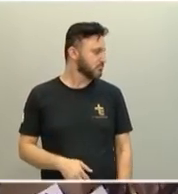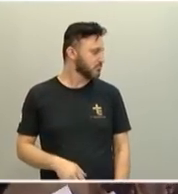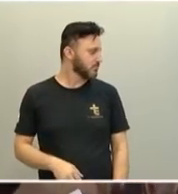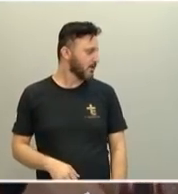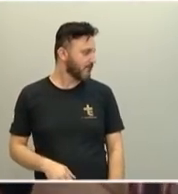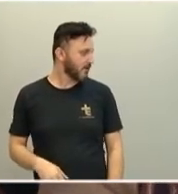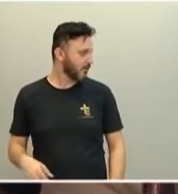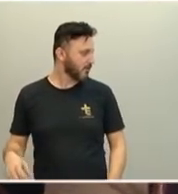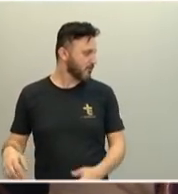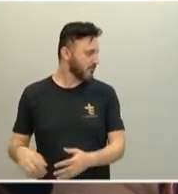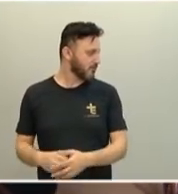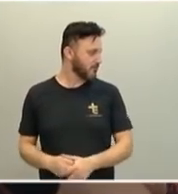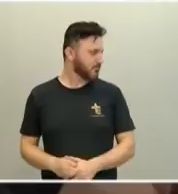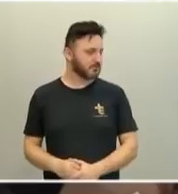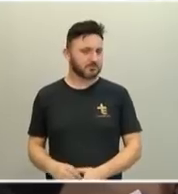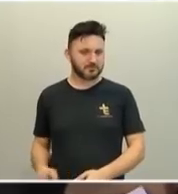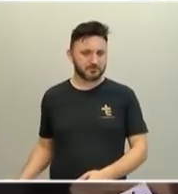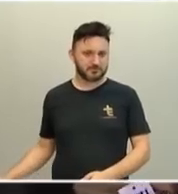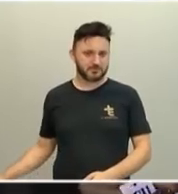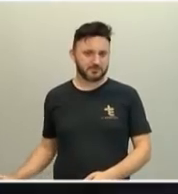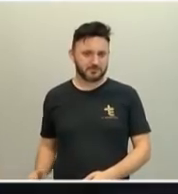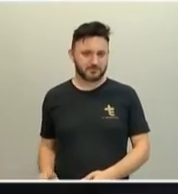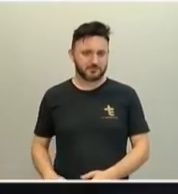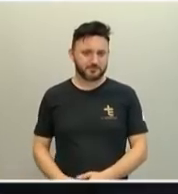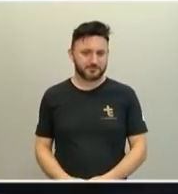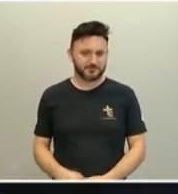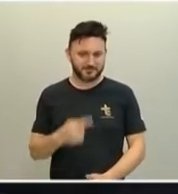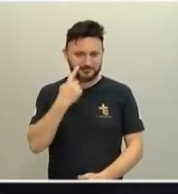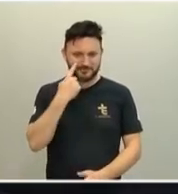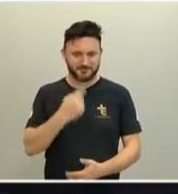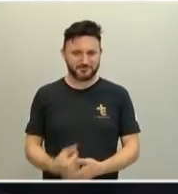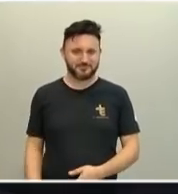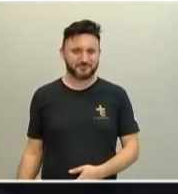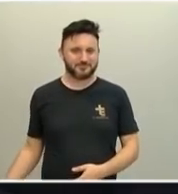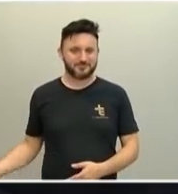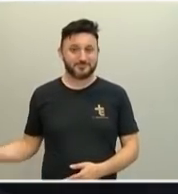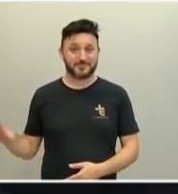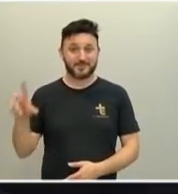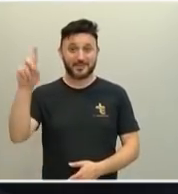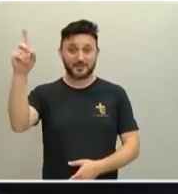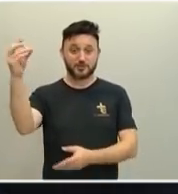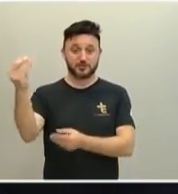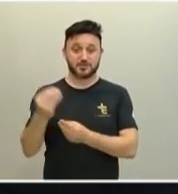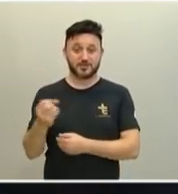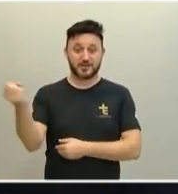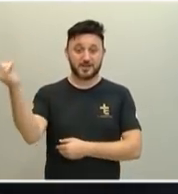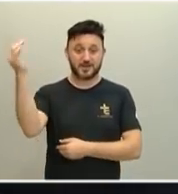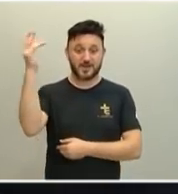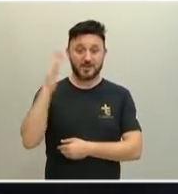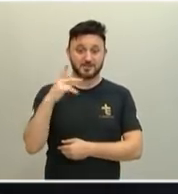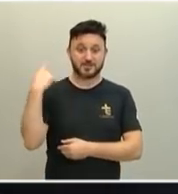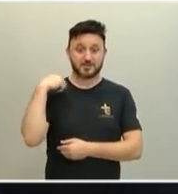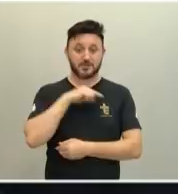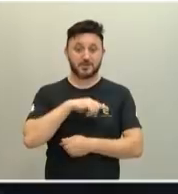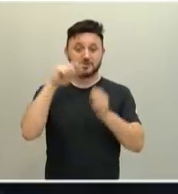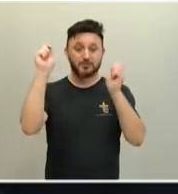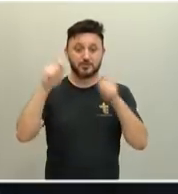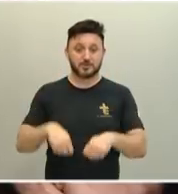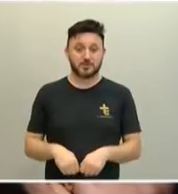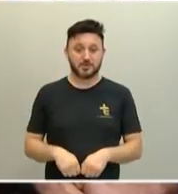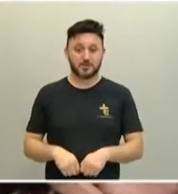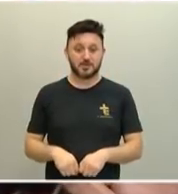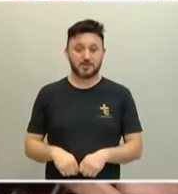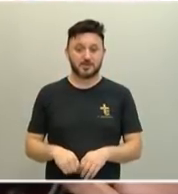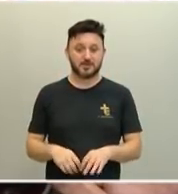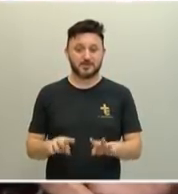fruto, já não floresce. Mas esta noite, Deus nos deu a graça de podermos clamar o seu poder